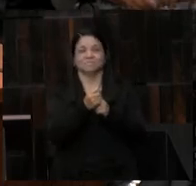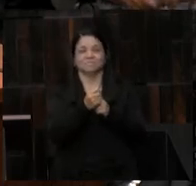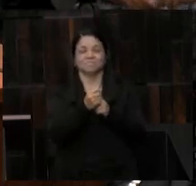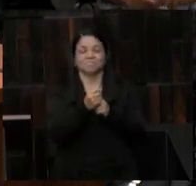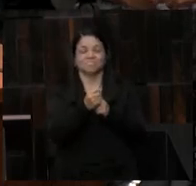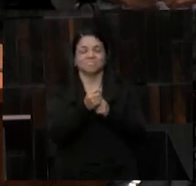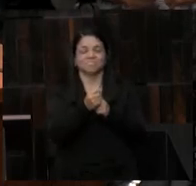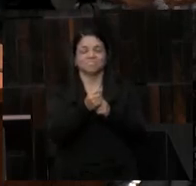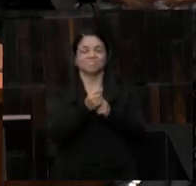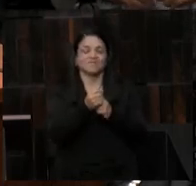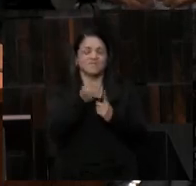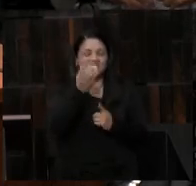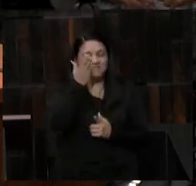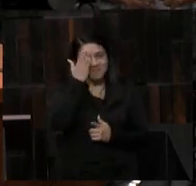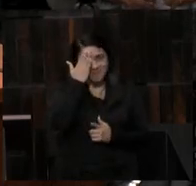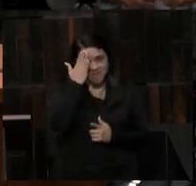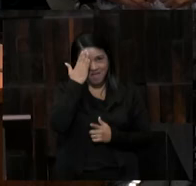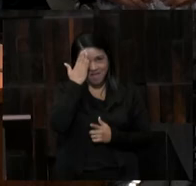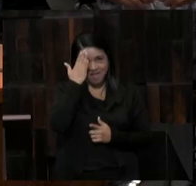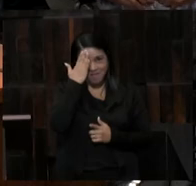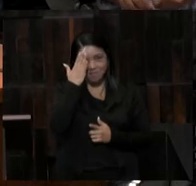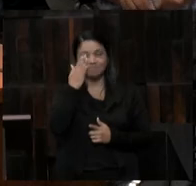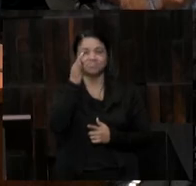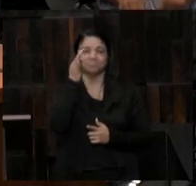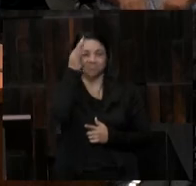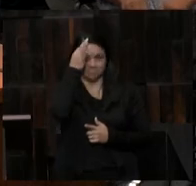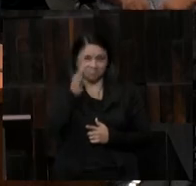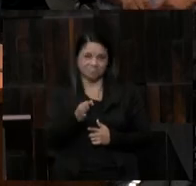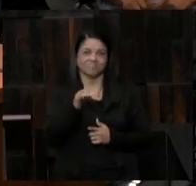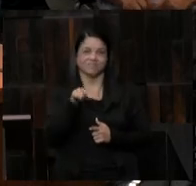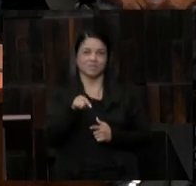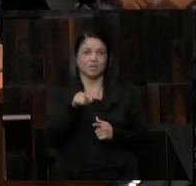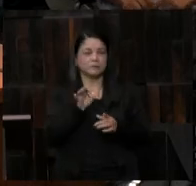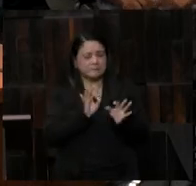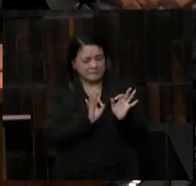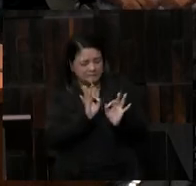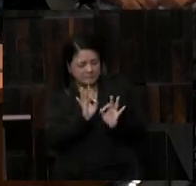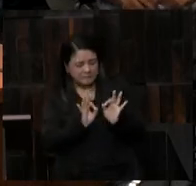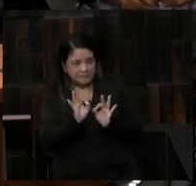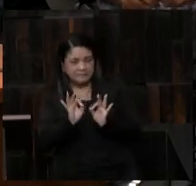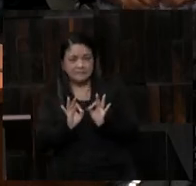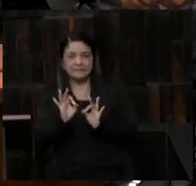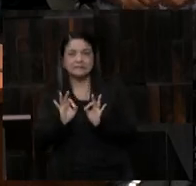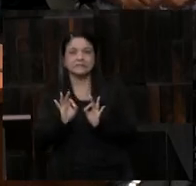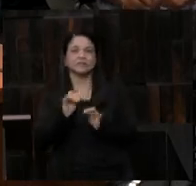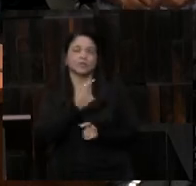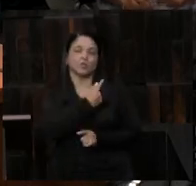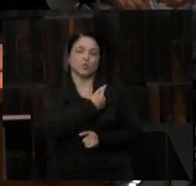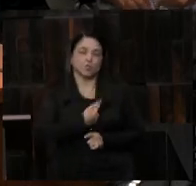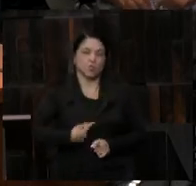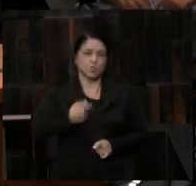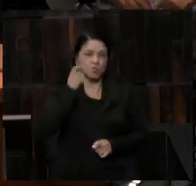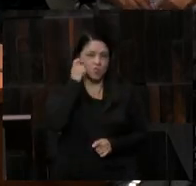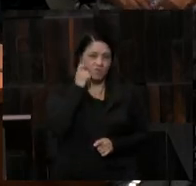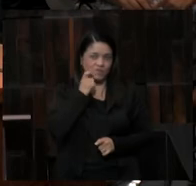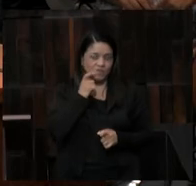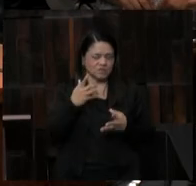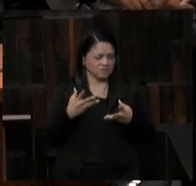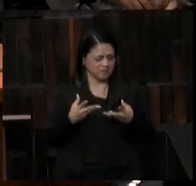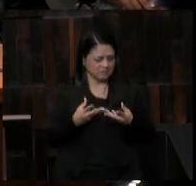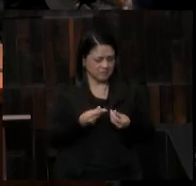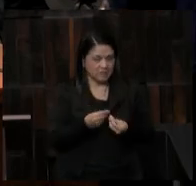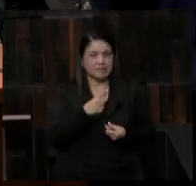E a gente sabe que tudo está sendo ajeitado e que o governador tem muita